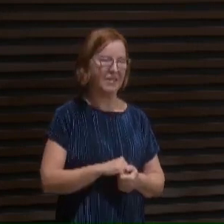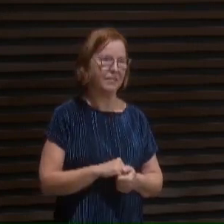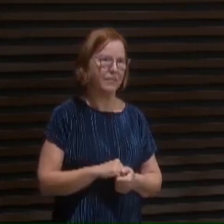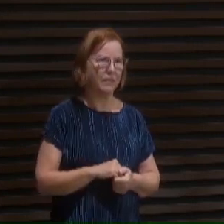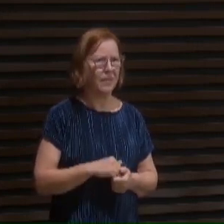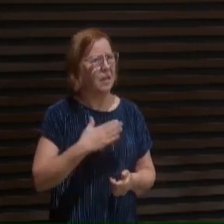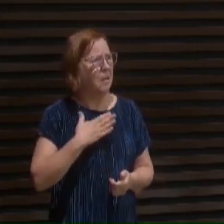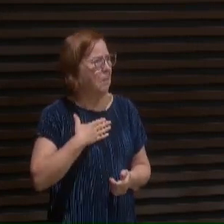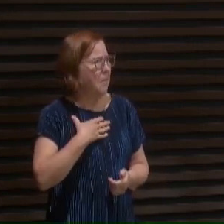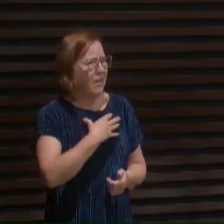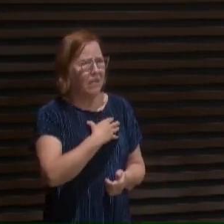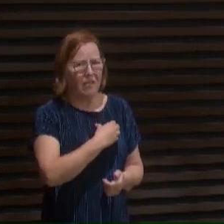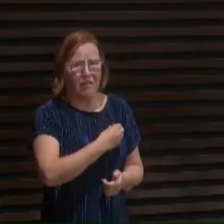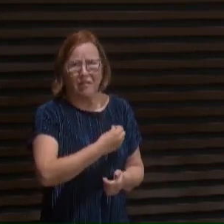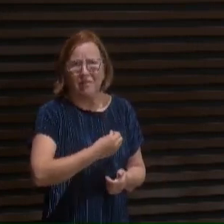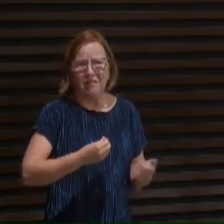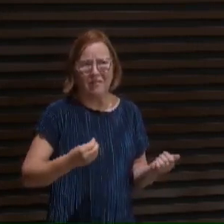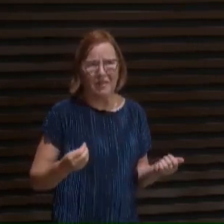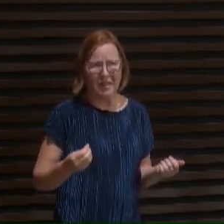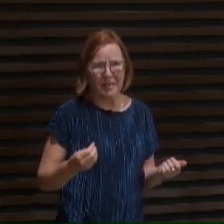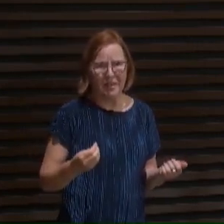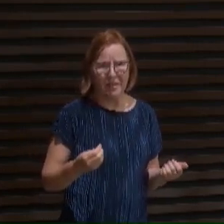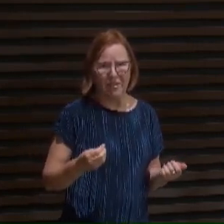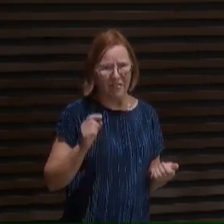Minha filha, o que achas que fará lá?